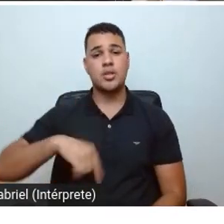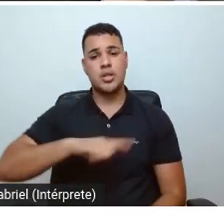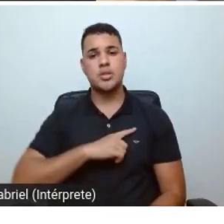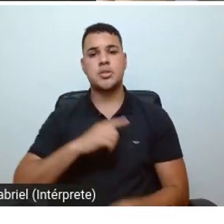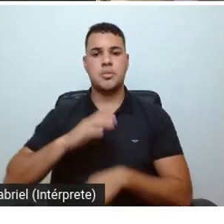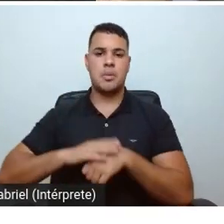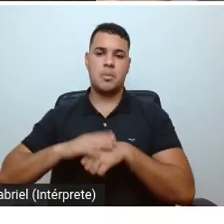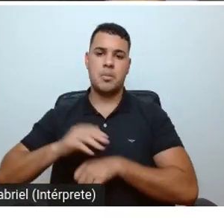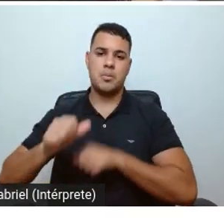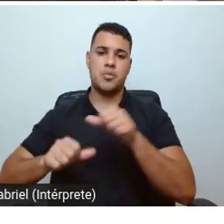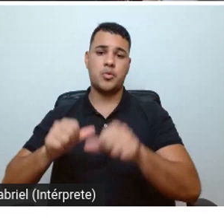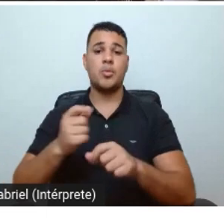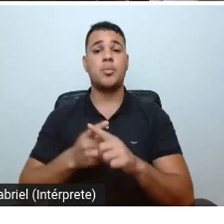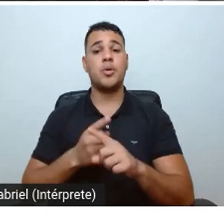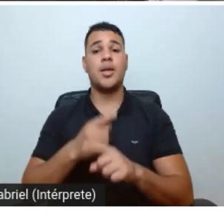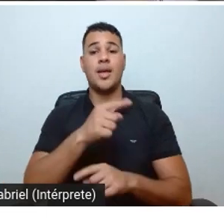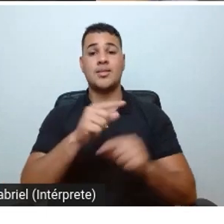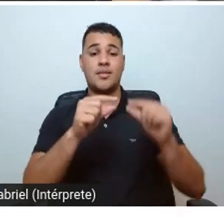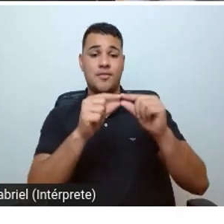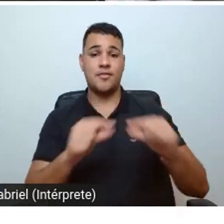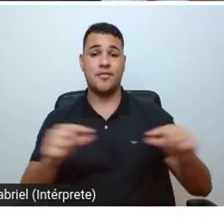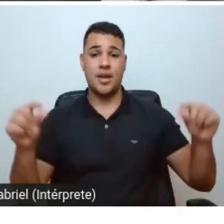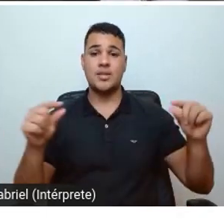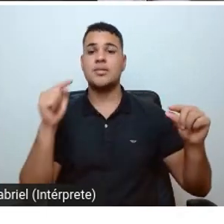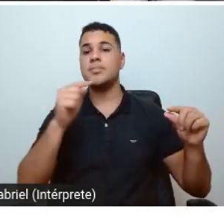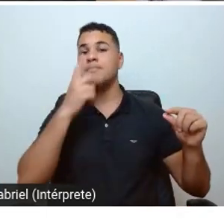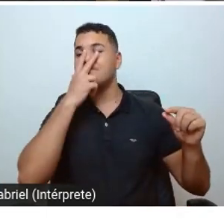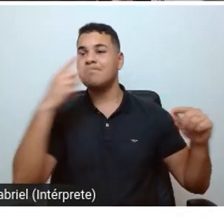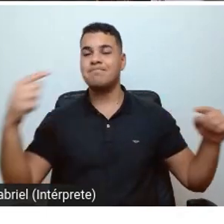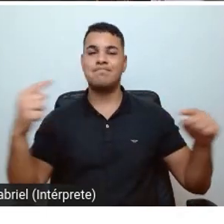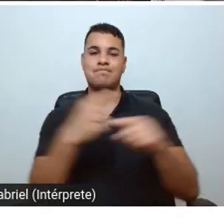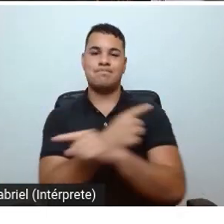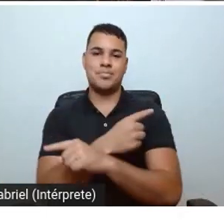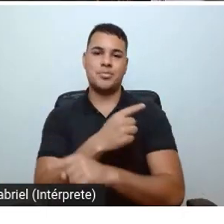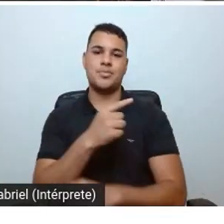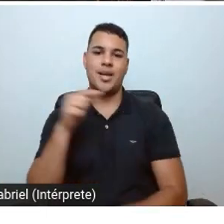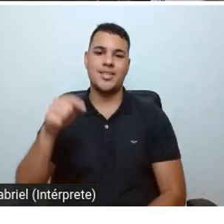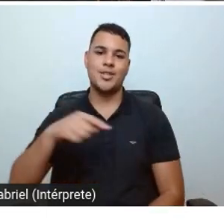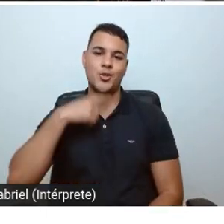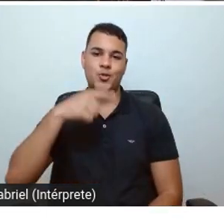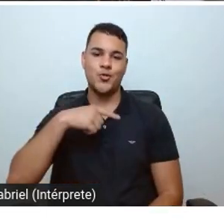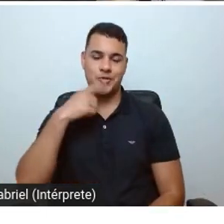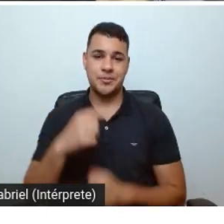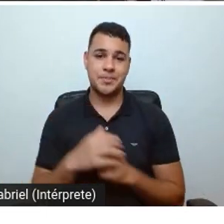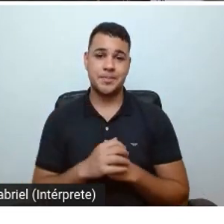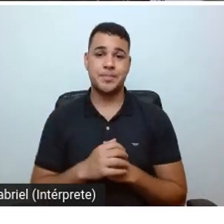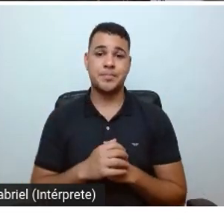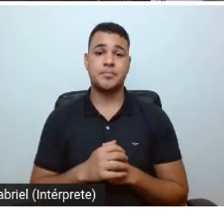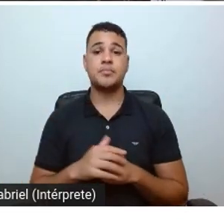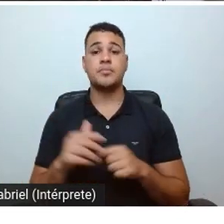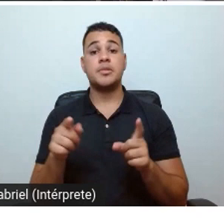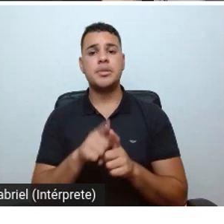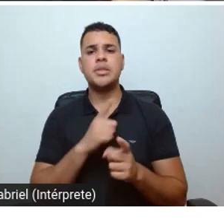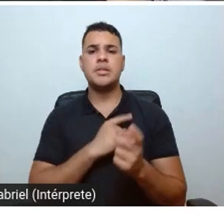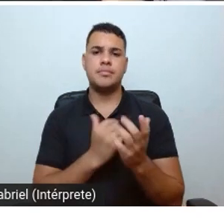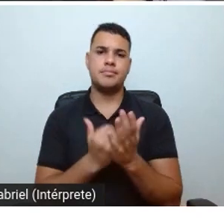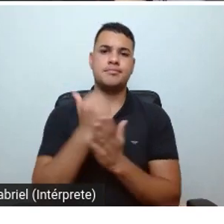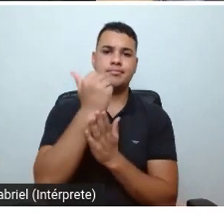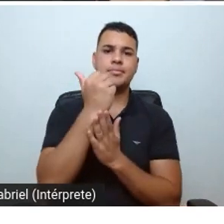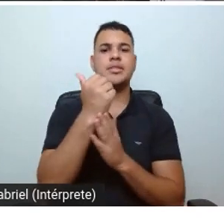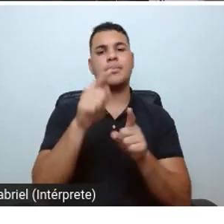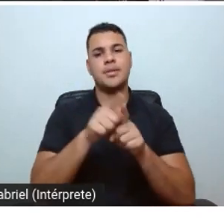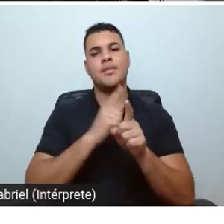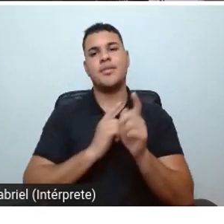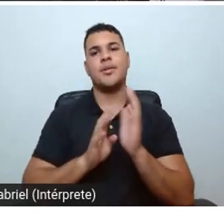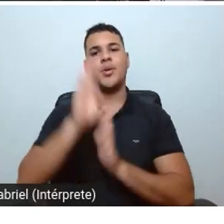que era dada não respondia a essa dúvida. E algumas vezes, até nesses aumentos, nessas mudanças,